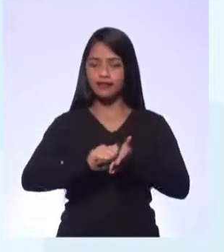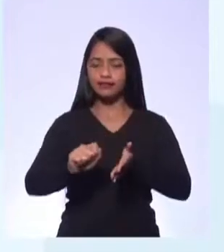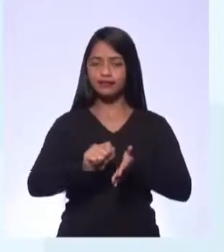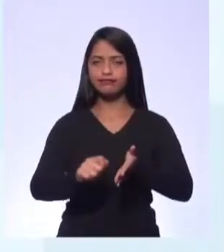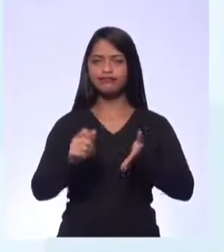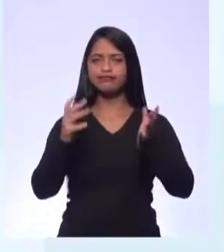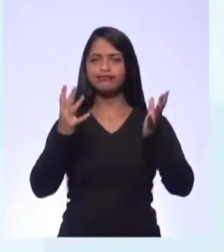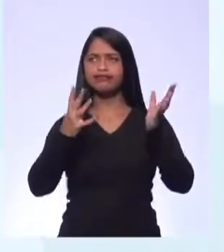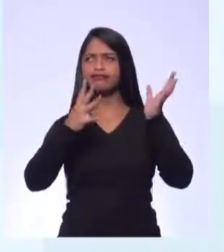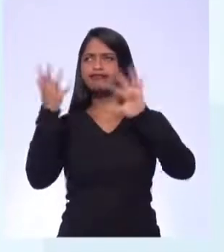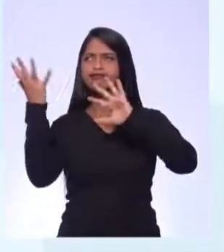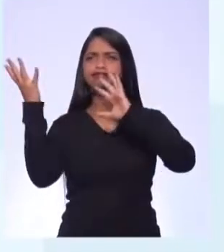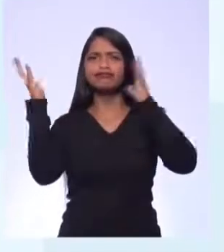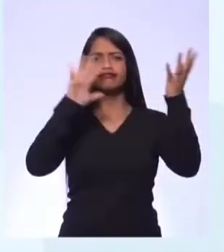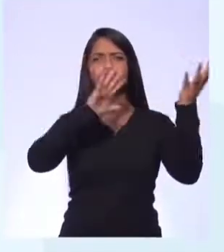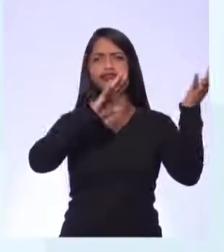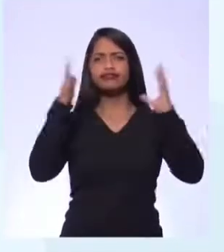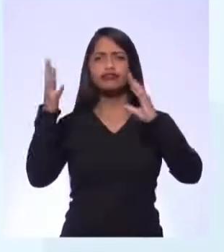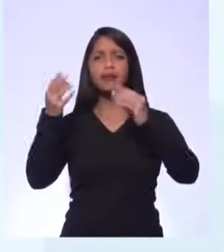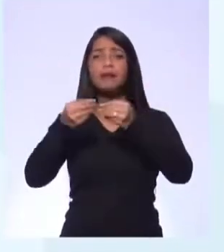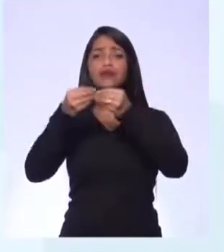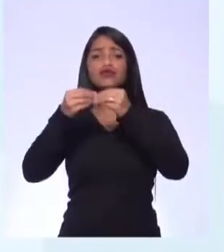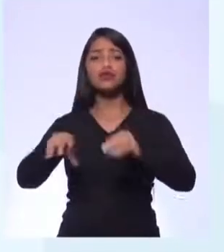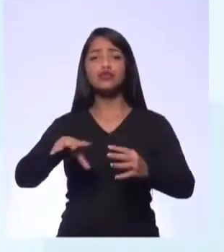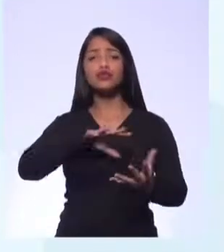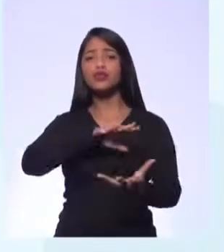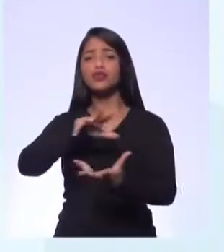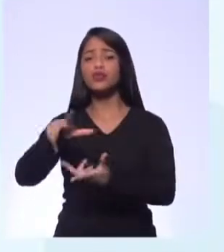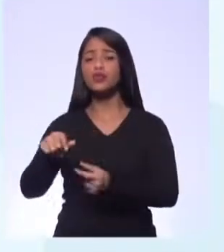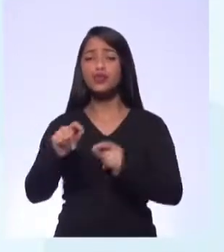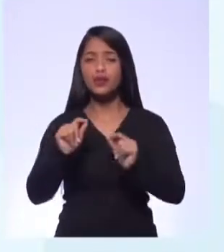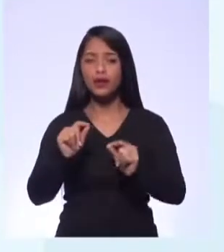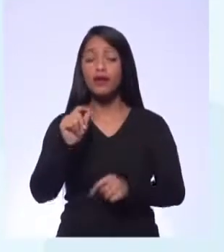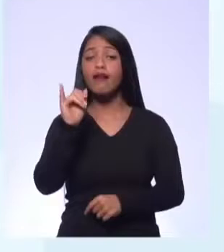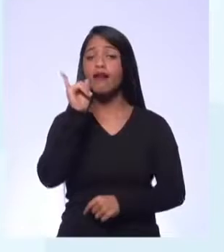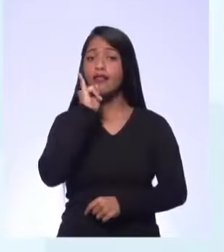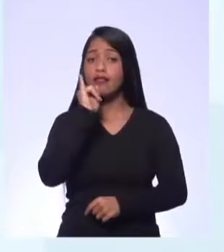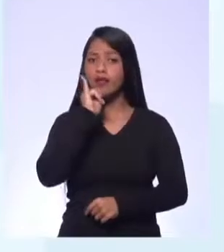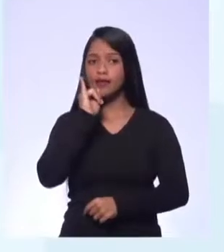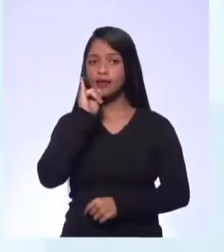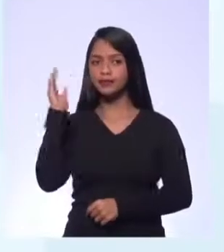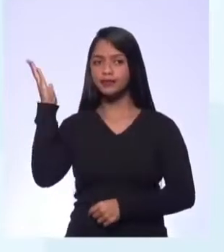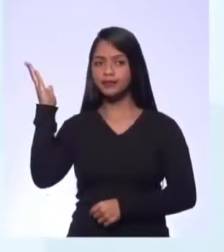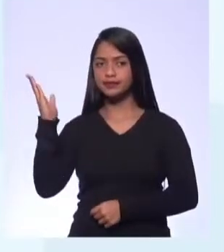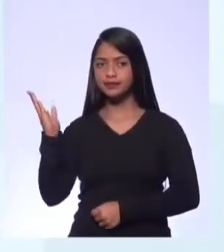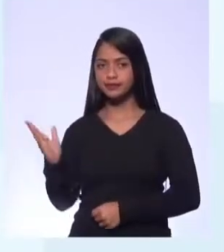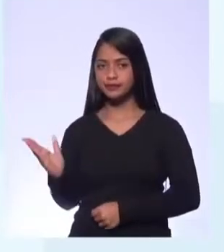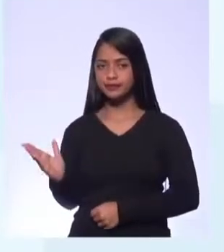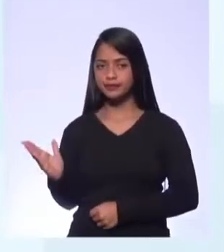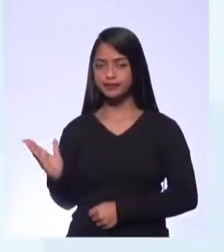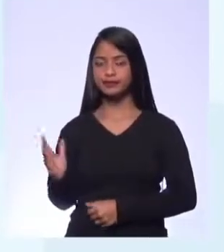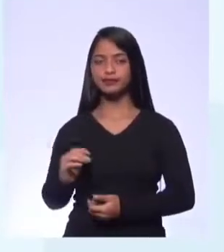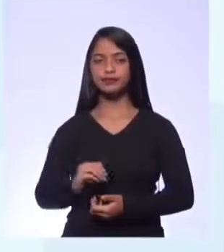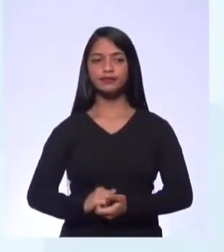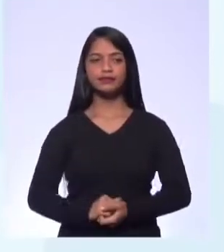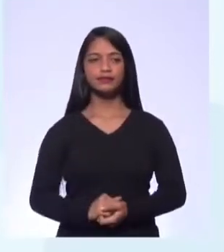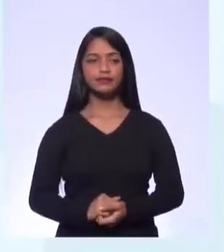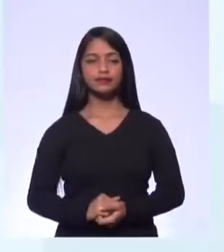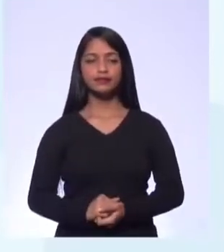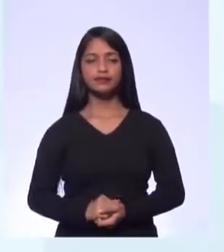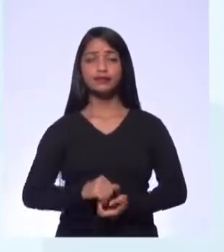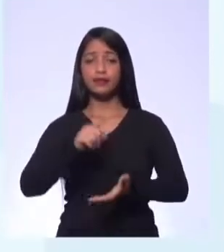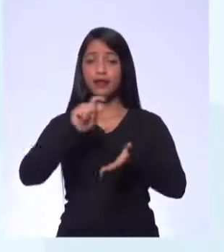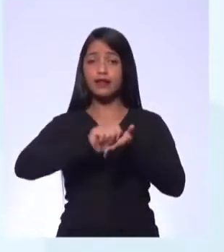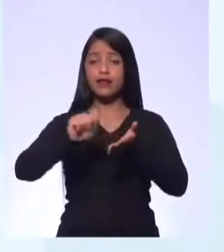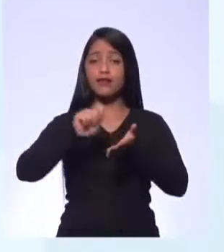pode ou não fazer para o nosso planeta. Follow the example. Siga o exemplo. Write the sentence on your notebook. Escreva as frases no